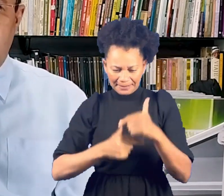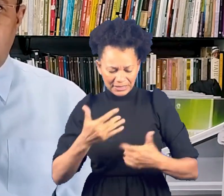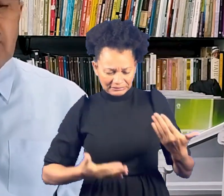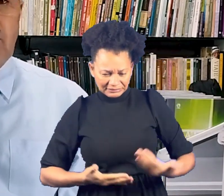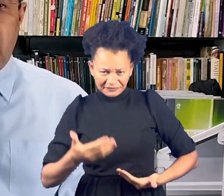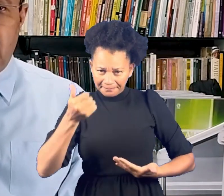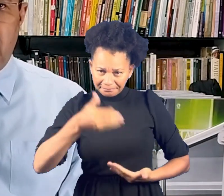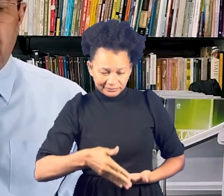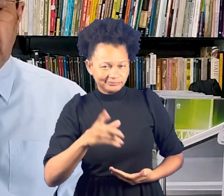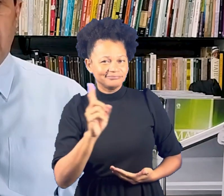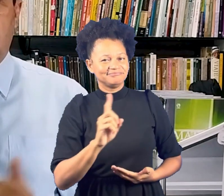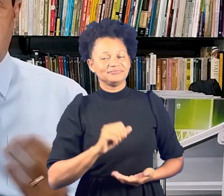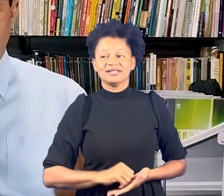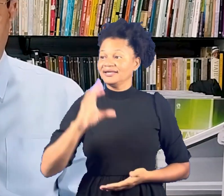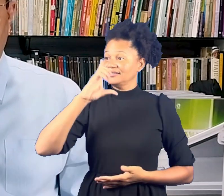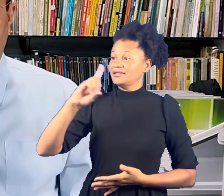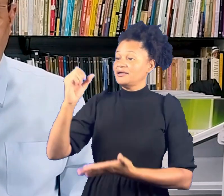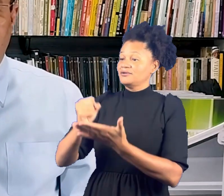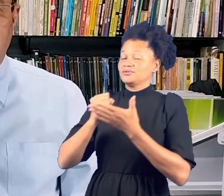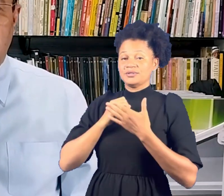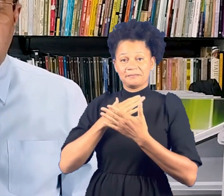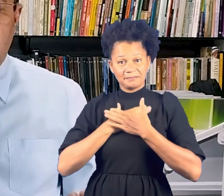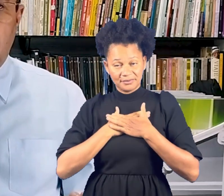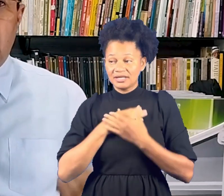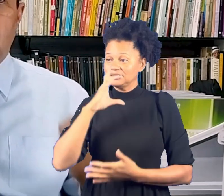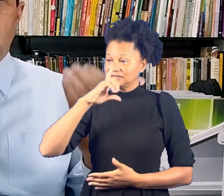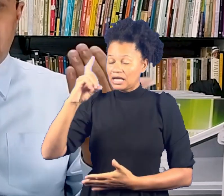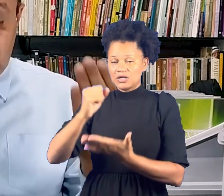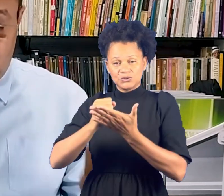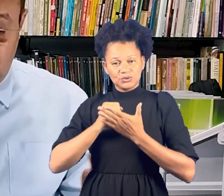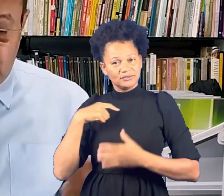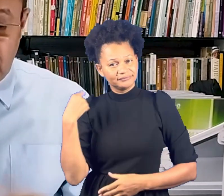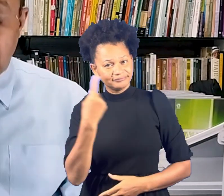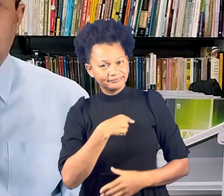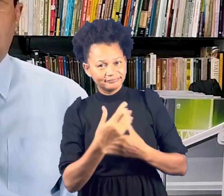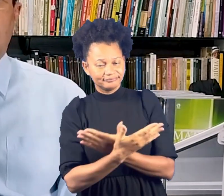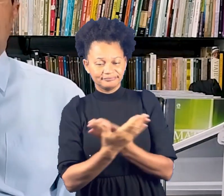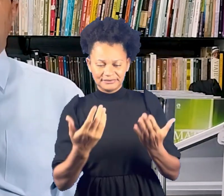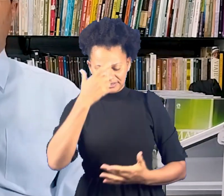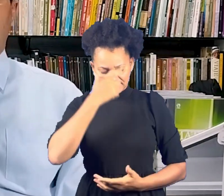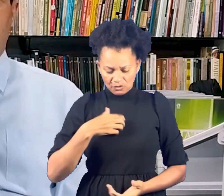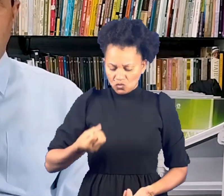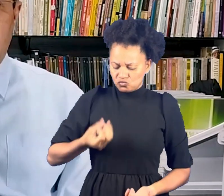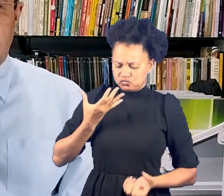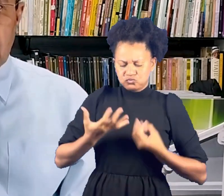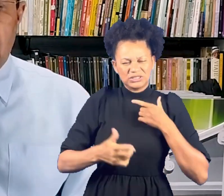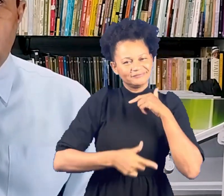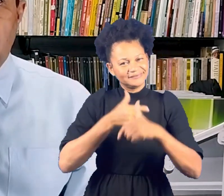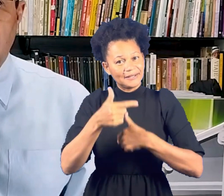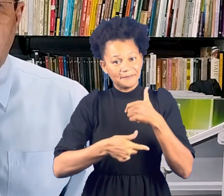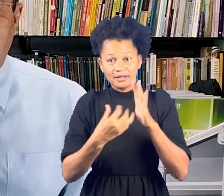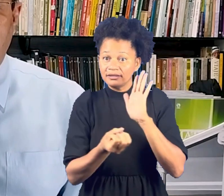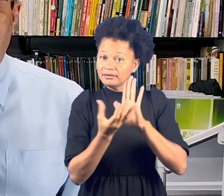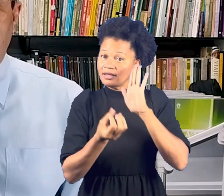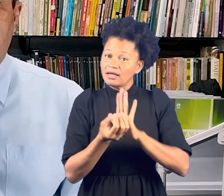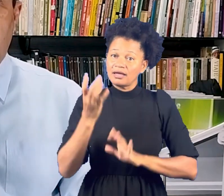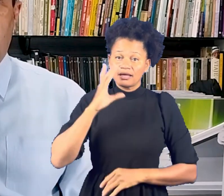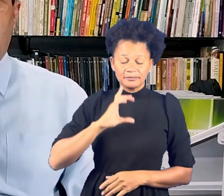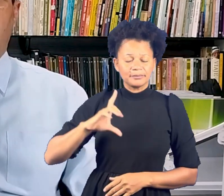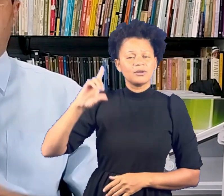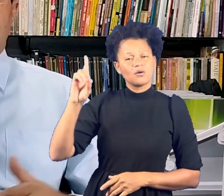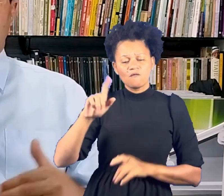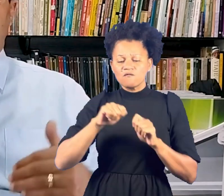vosso trabalho não é vão. Que Deus me ajude, que Deus nos ajude a sermos abundantes na obra de